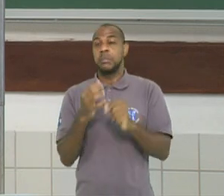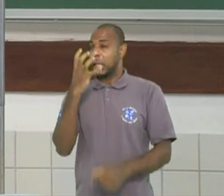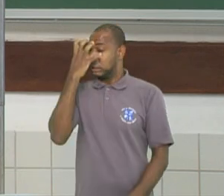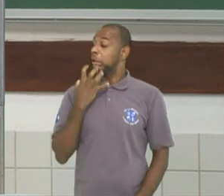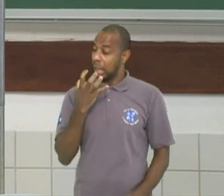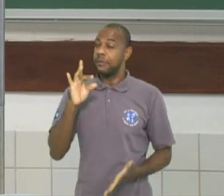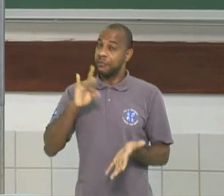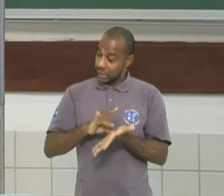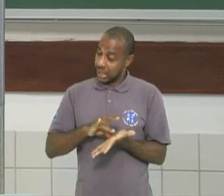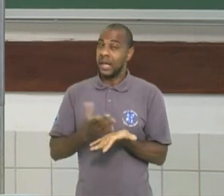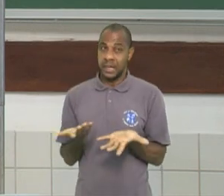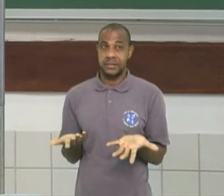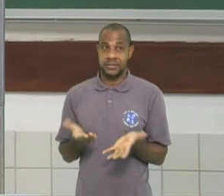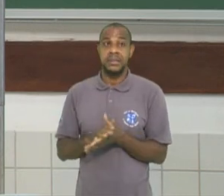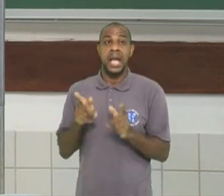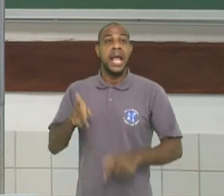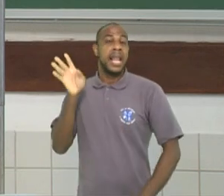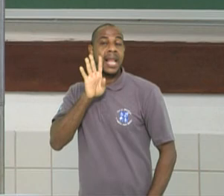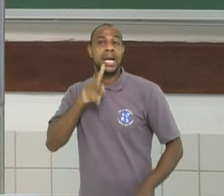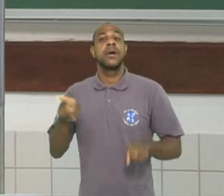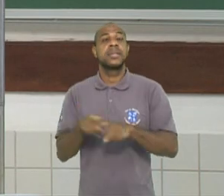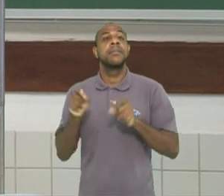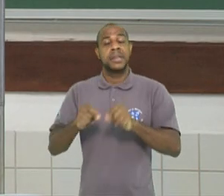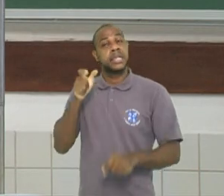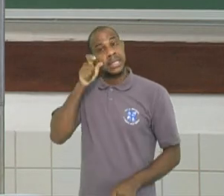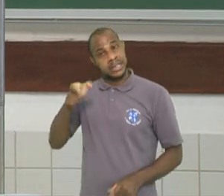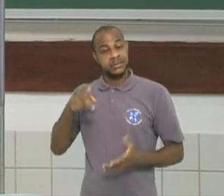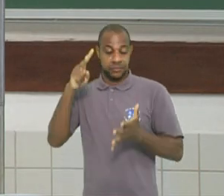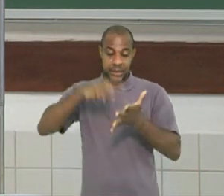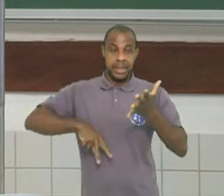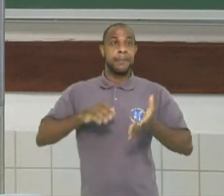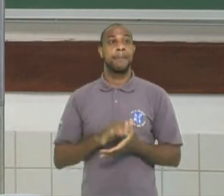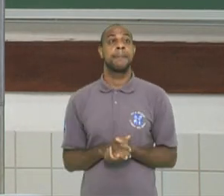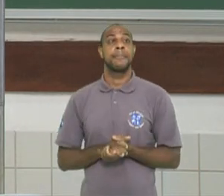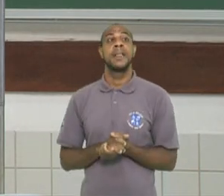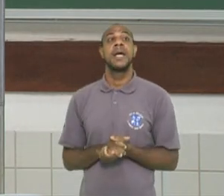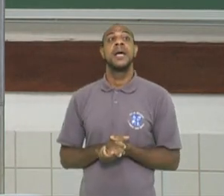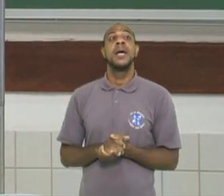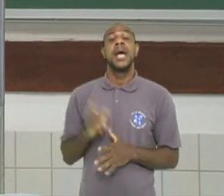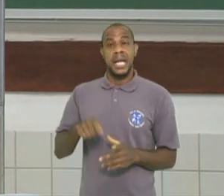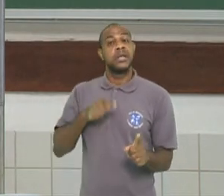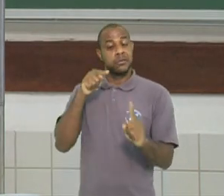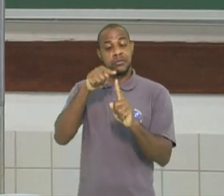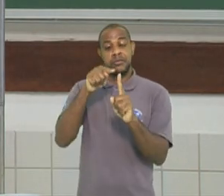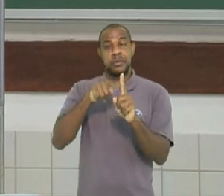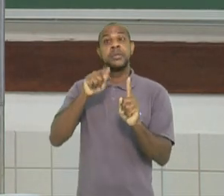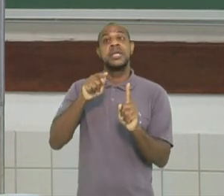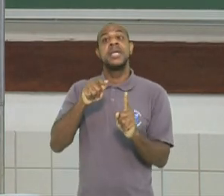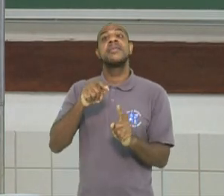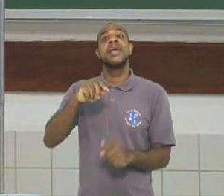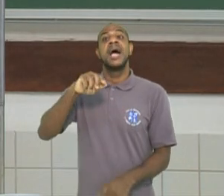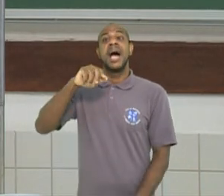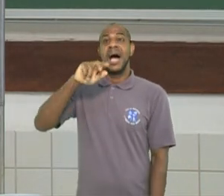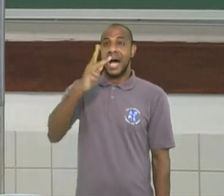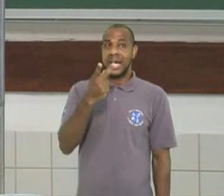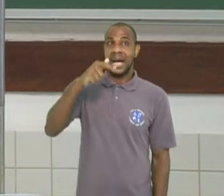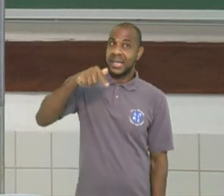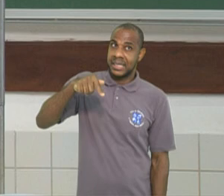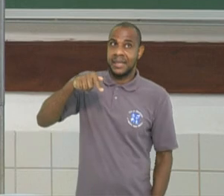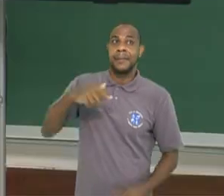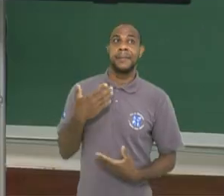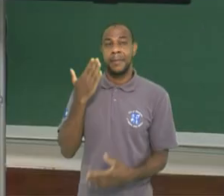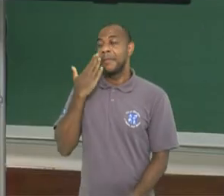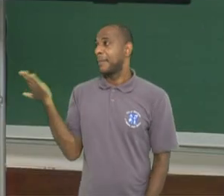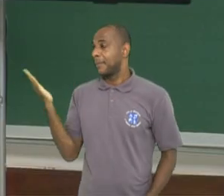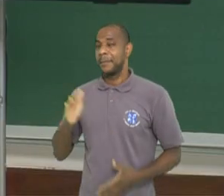mais sérios assim né é legal também interessante de ver tá pessoal Esses são os tipos de HQ mas a gente tem mais